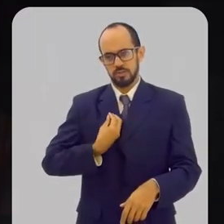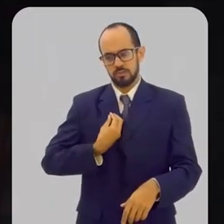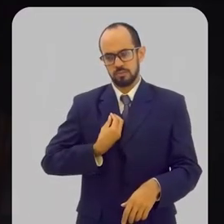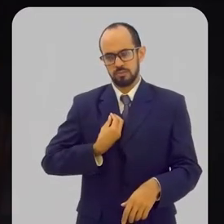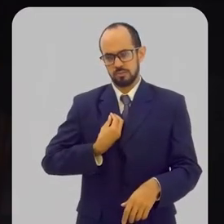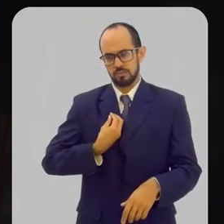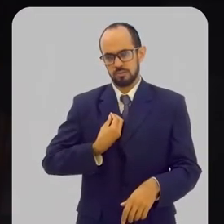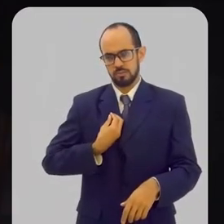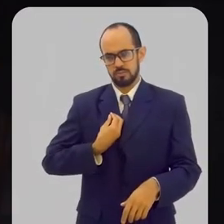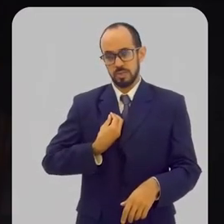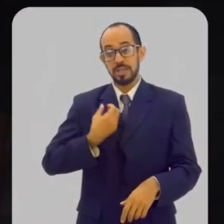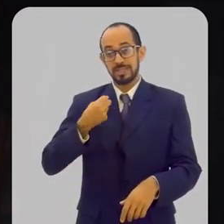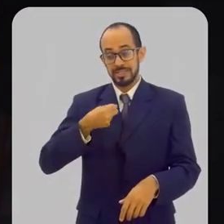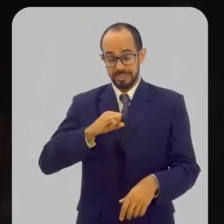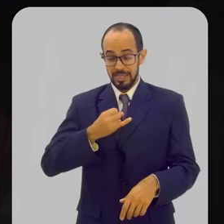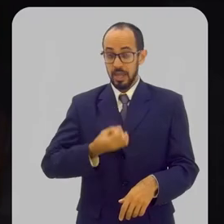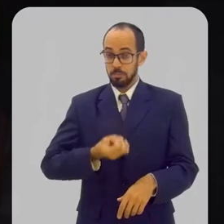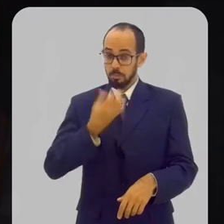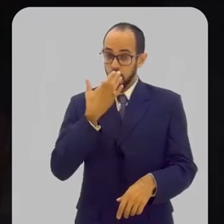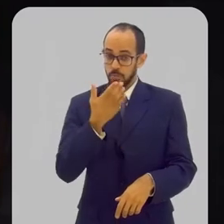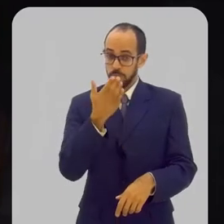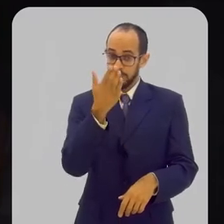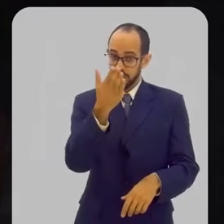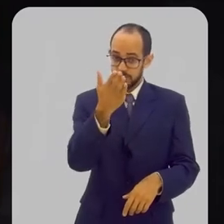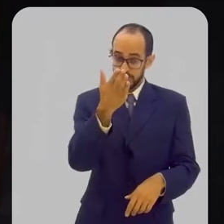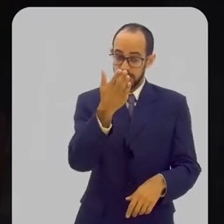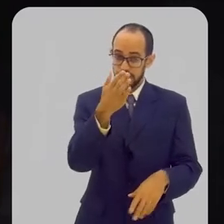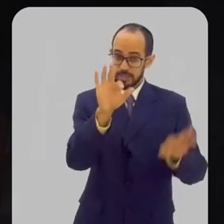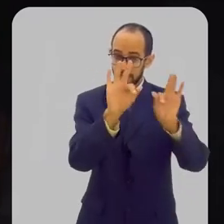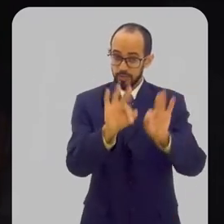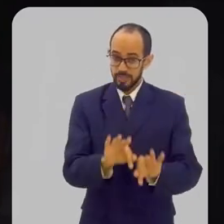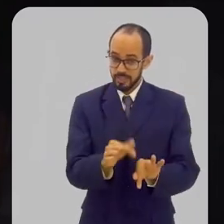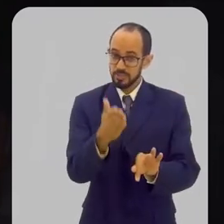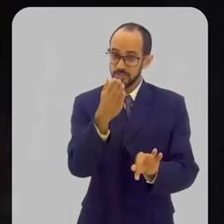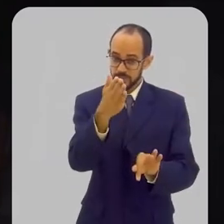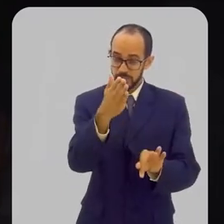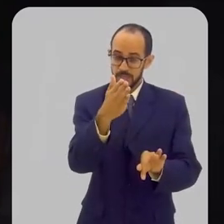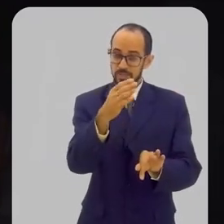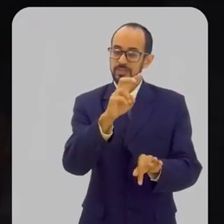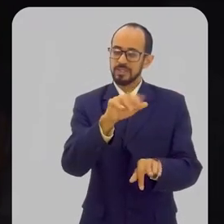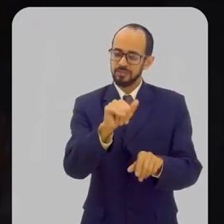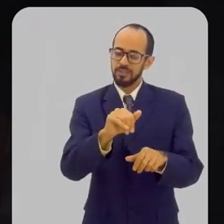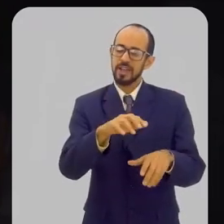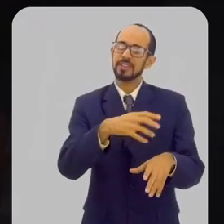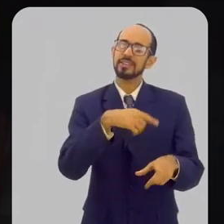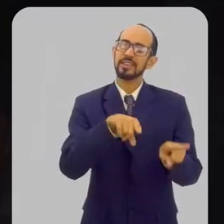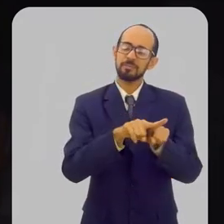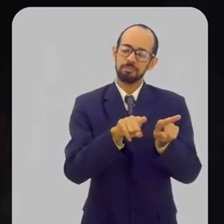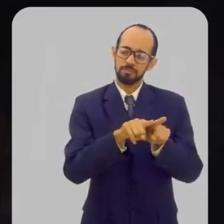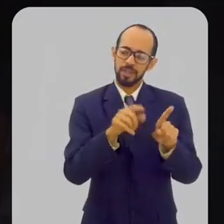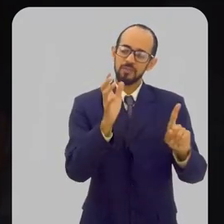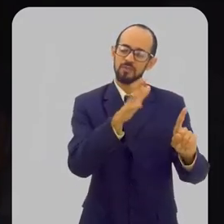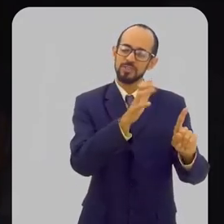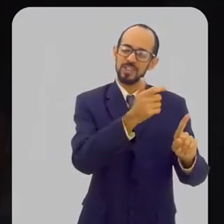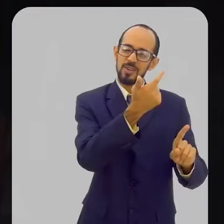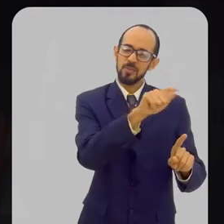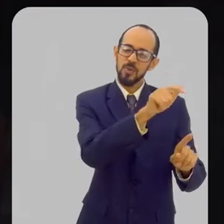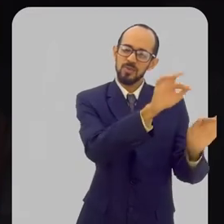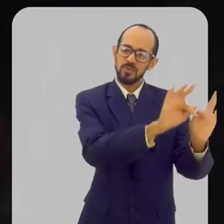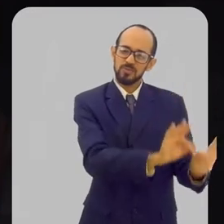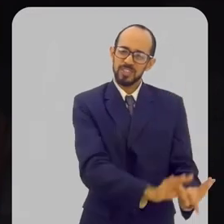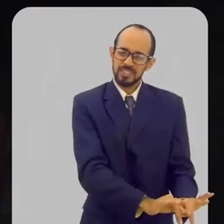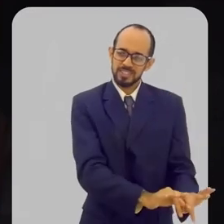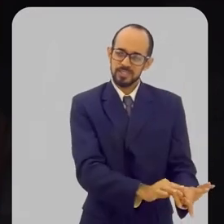E automaticamente o que é bom para você, se você estiver feliz com você, você vai fazer o outro feliz também. E